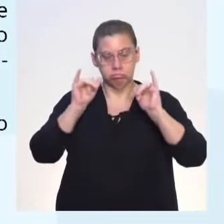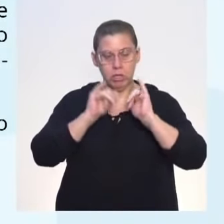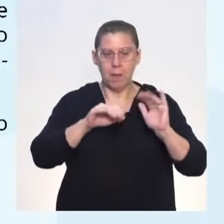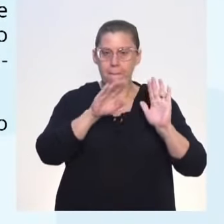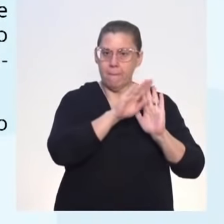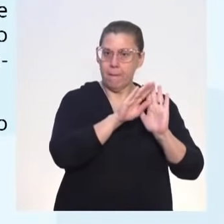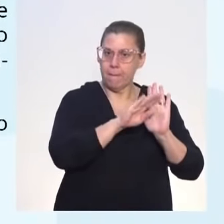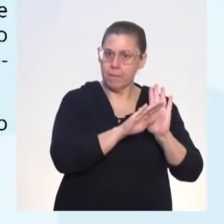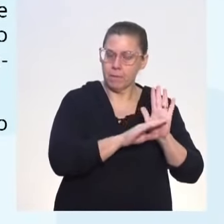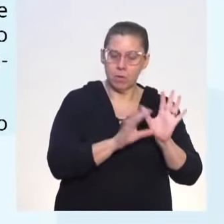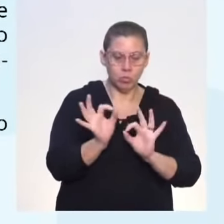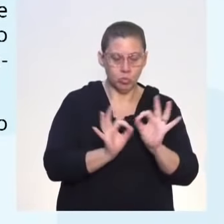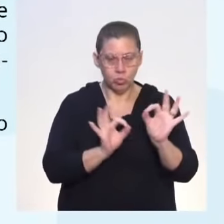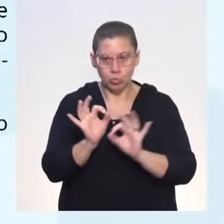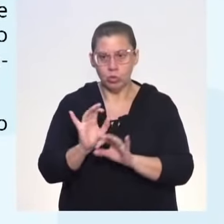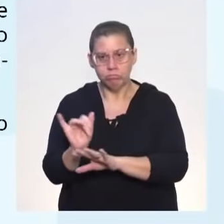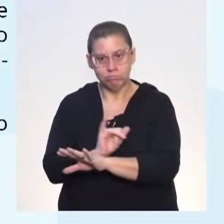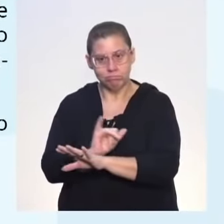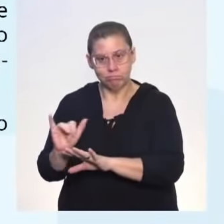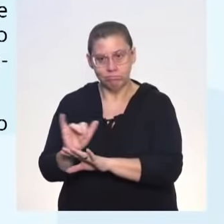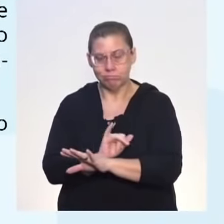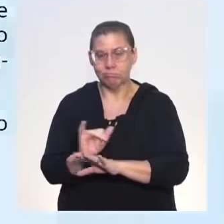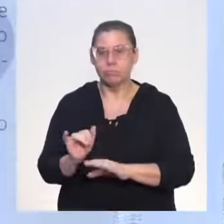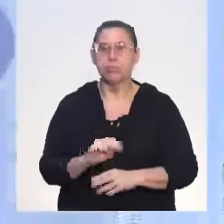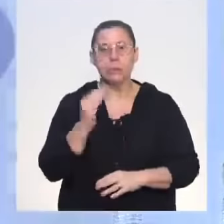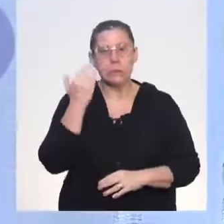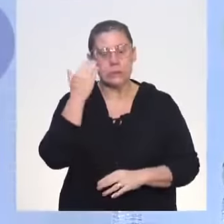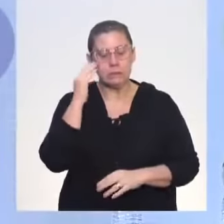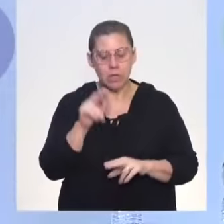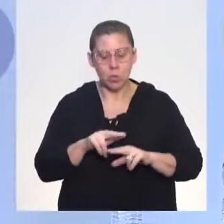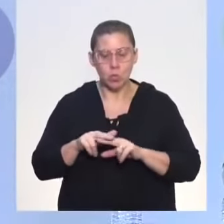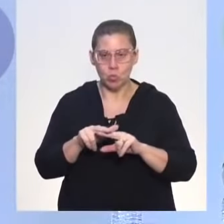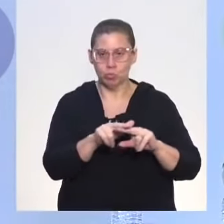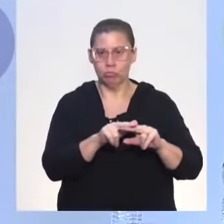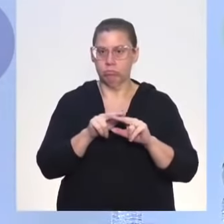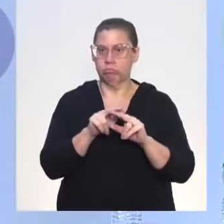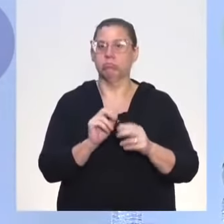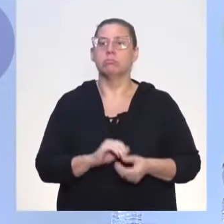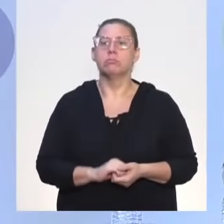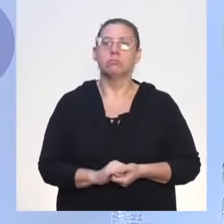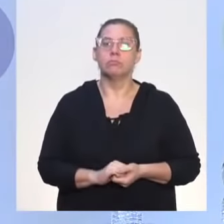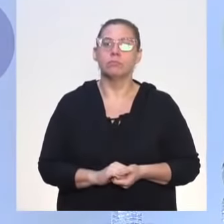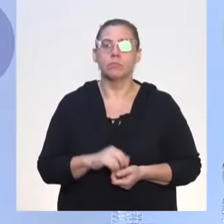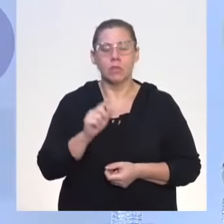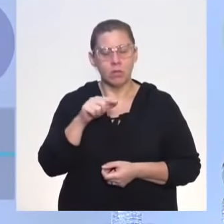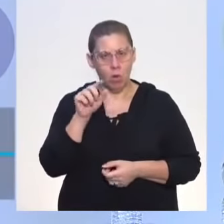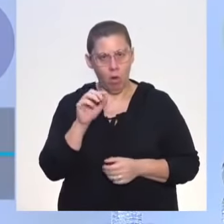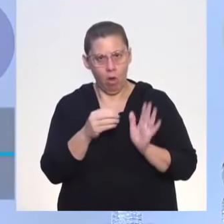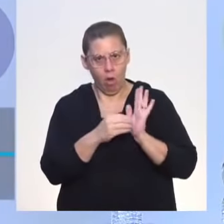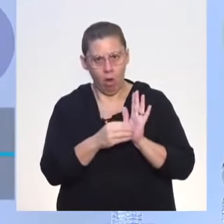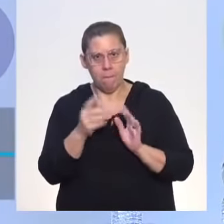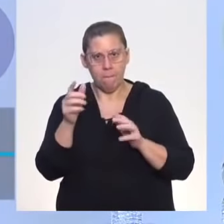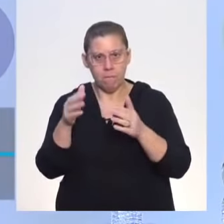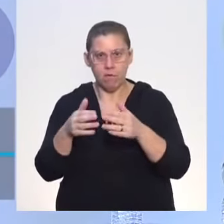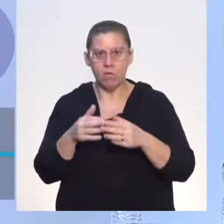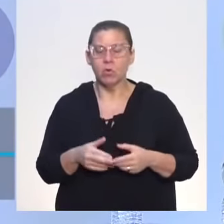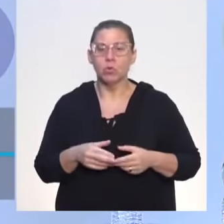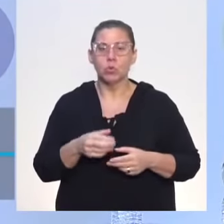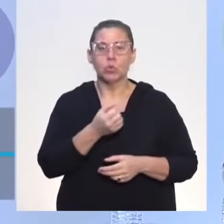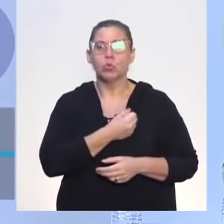de planejar, planificar, textualizar e revisar. Ok? Gui, você coloca lá já para mim, por favor, no